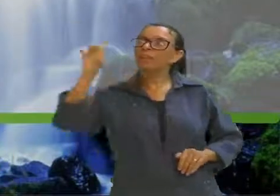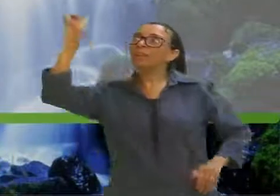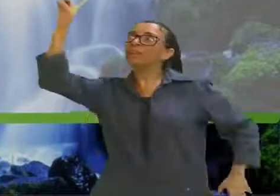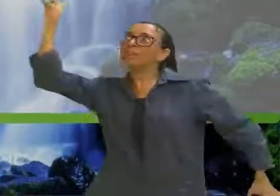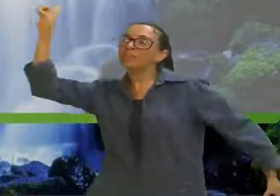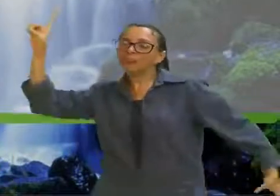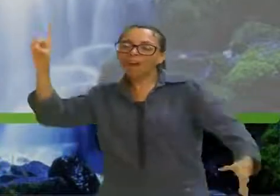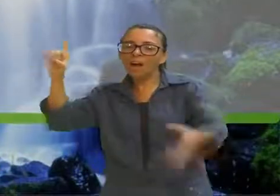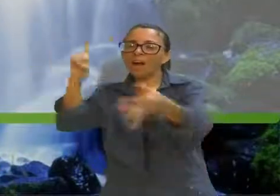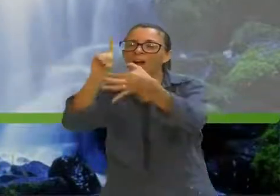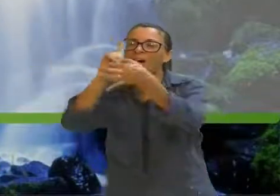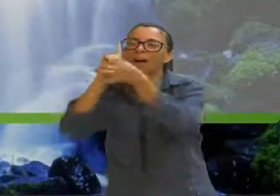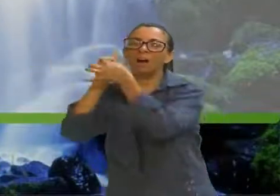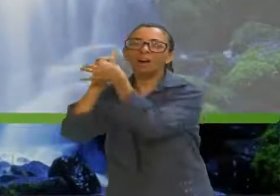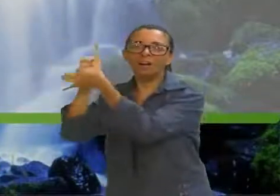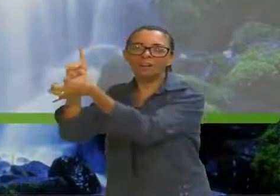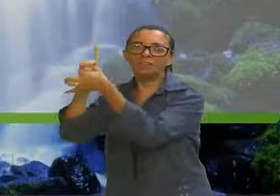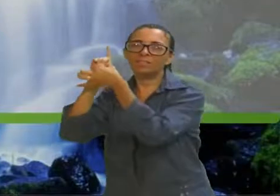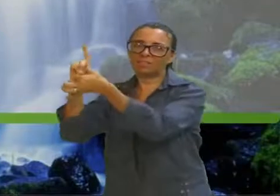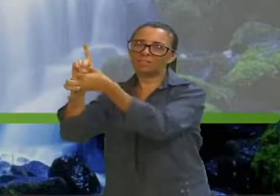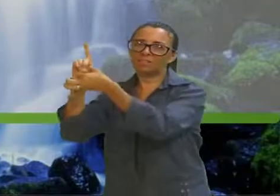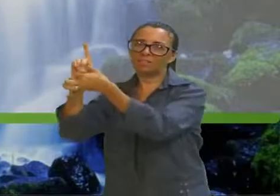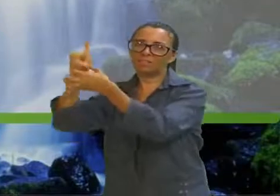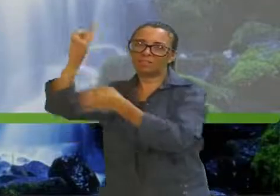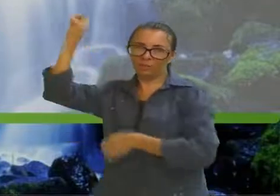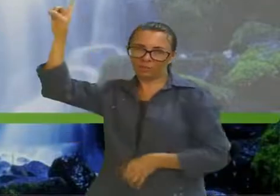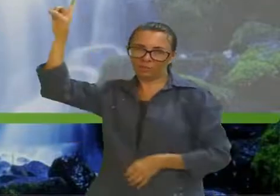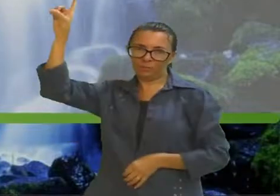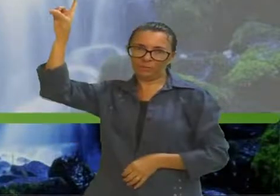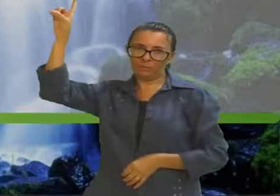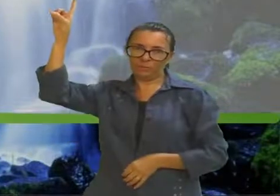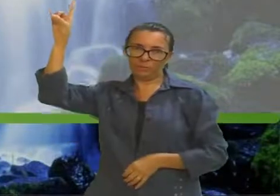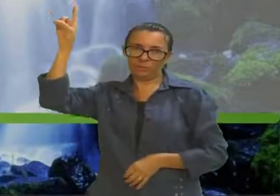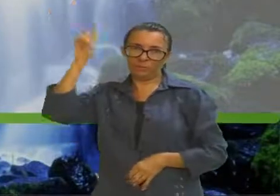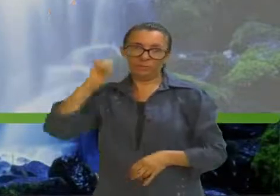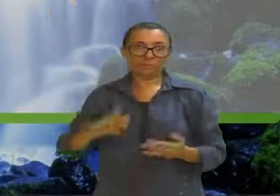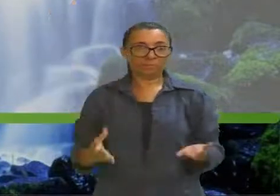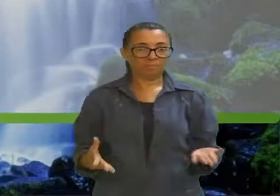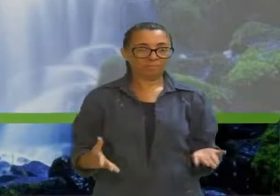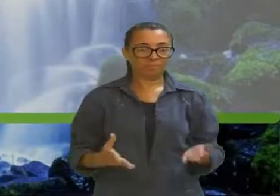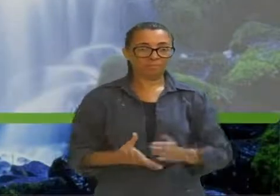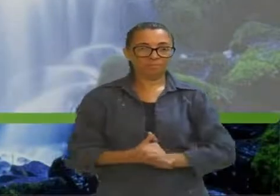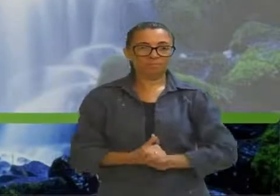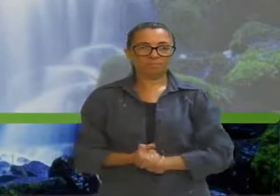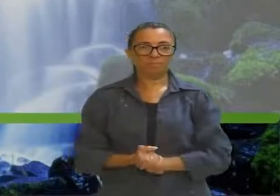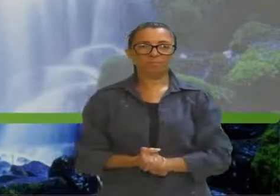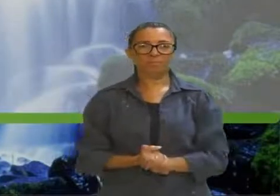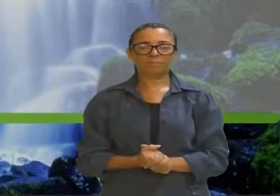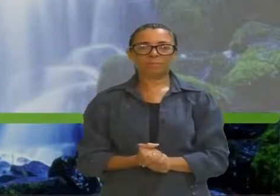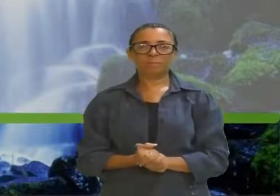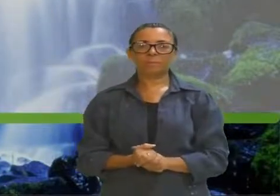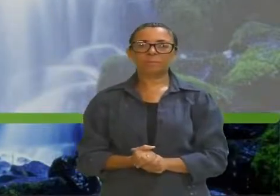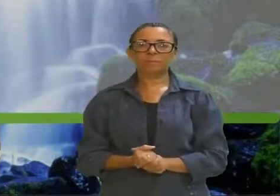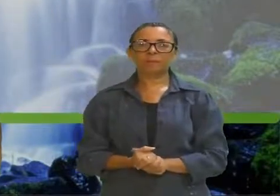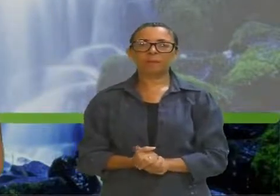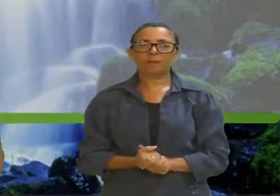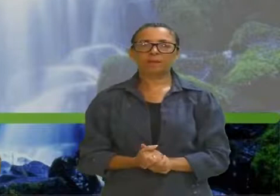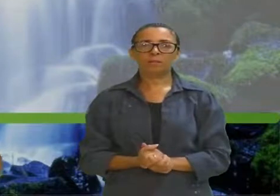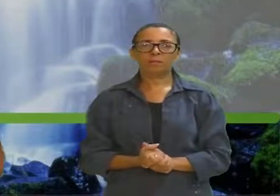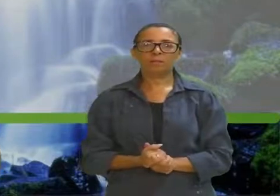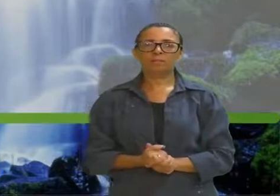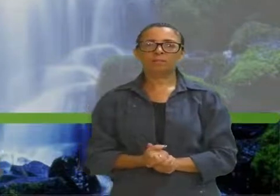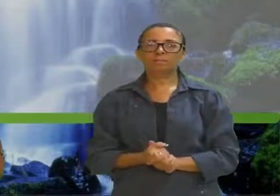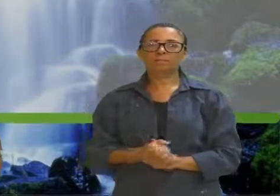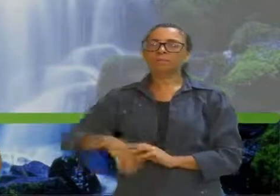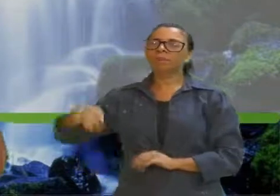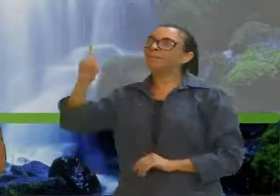a vontade dele, é que vai realmente revelar as grandes maravilhas do